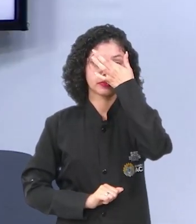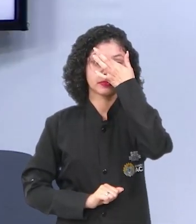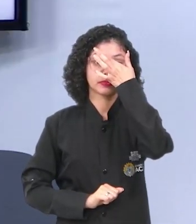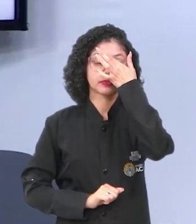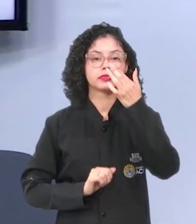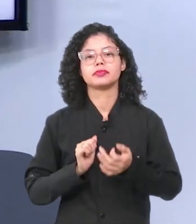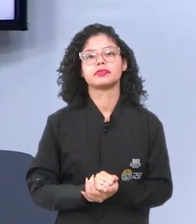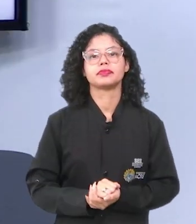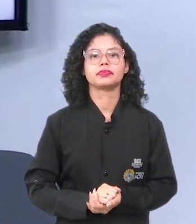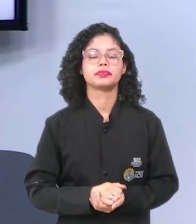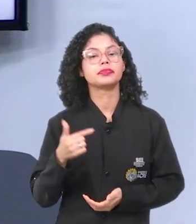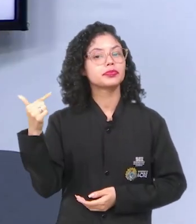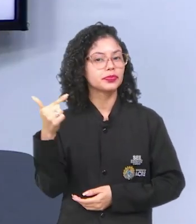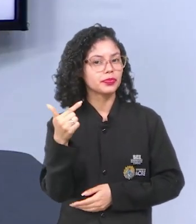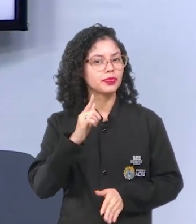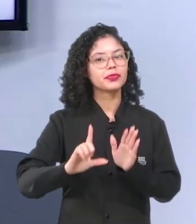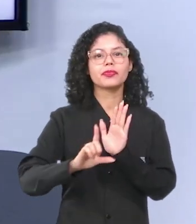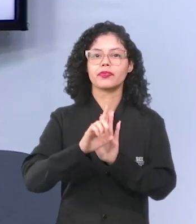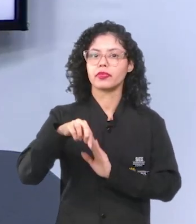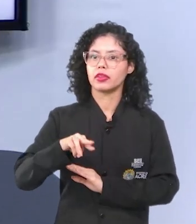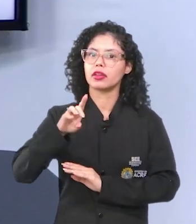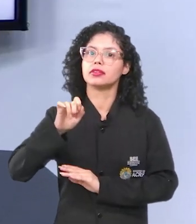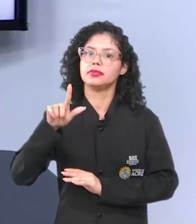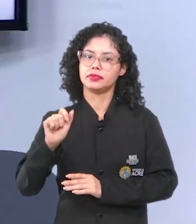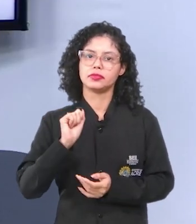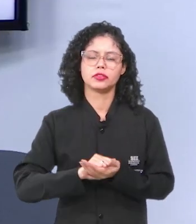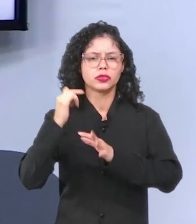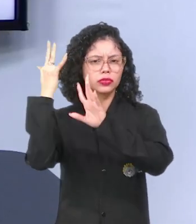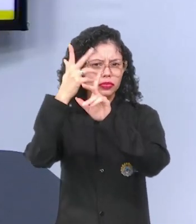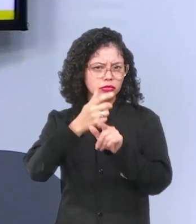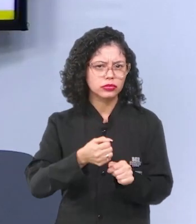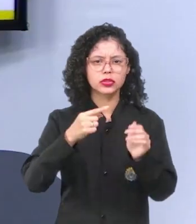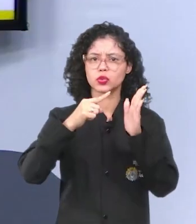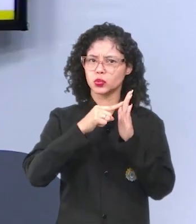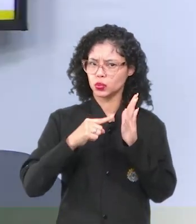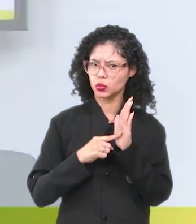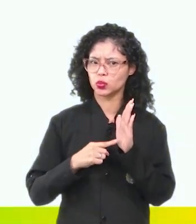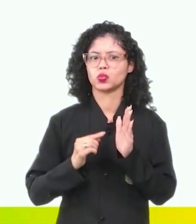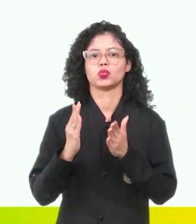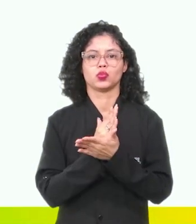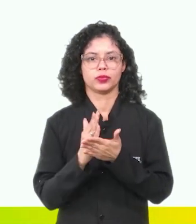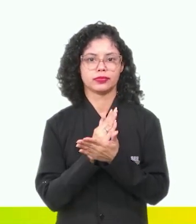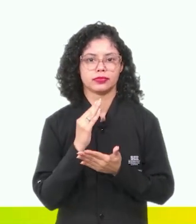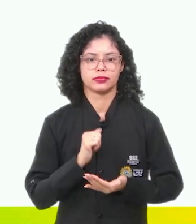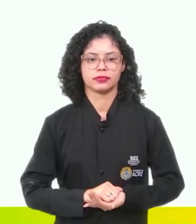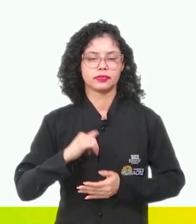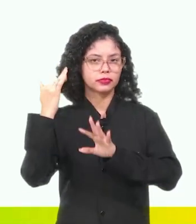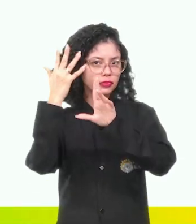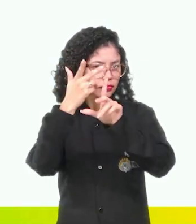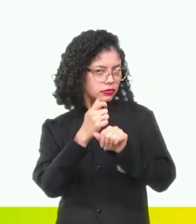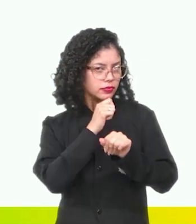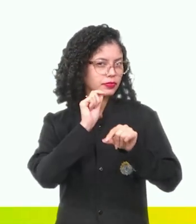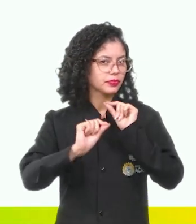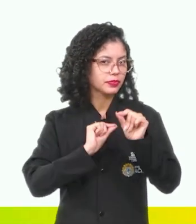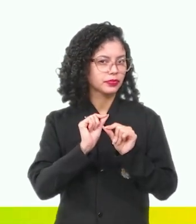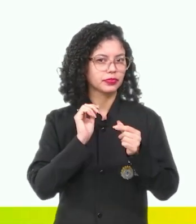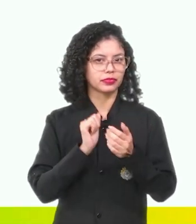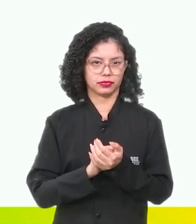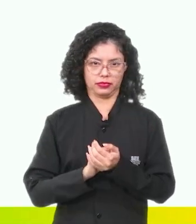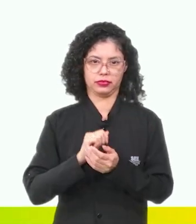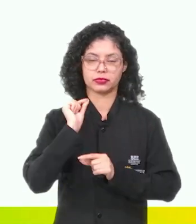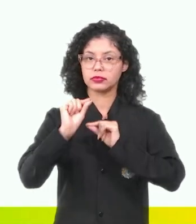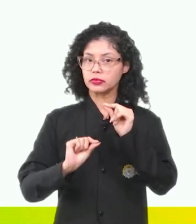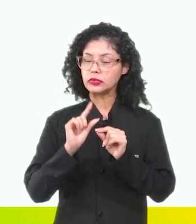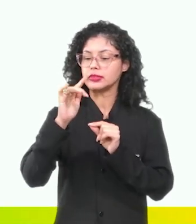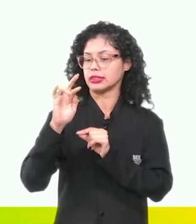pessoal. Segunda lei de Mendel. Vamos relembrar certos pontos. Olha só. Vamos relembrar Gregor Mendel. Foi